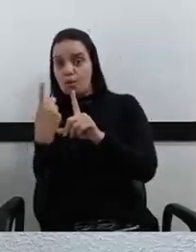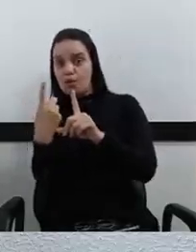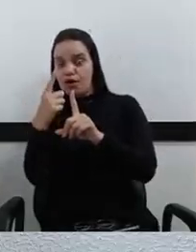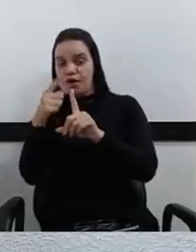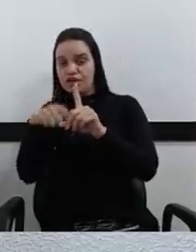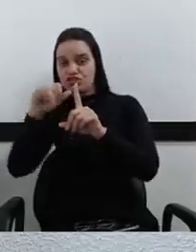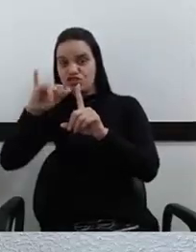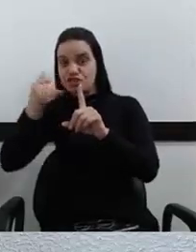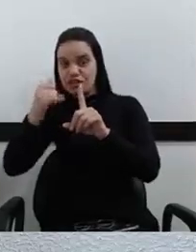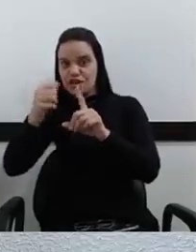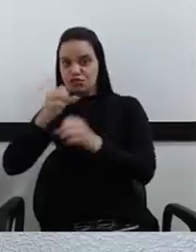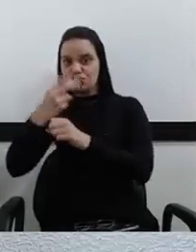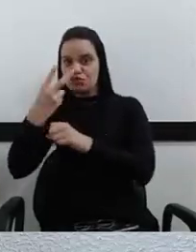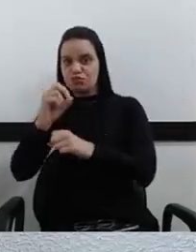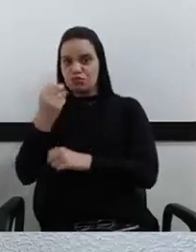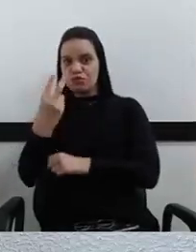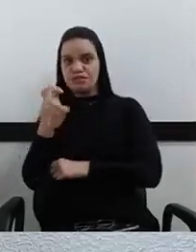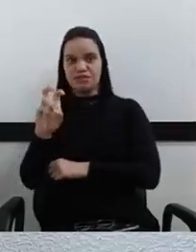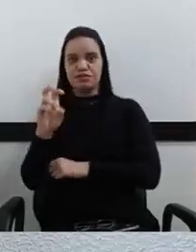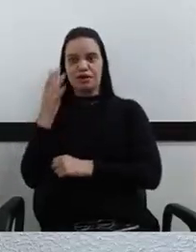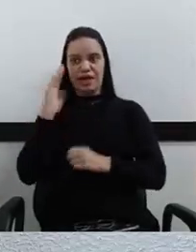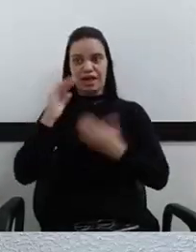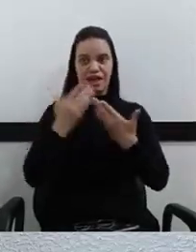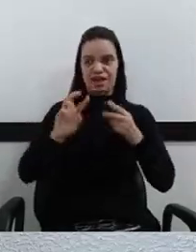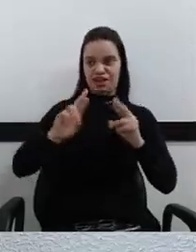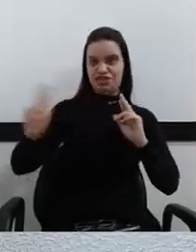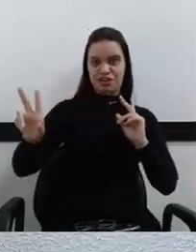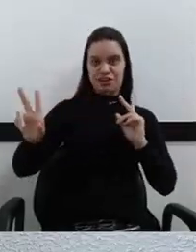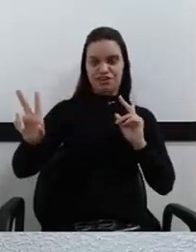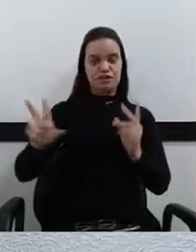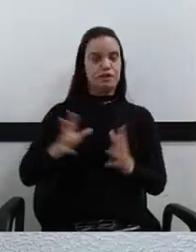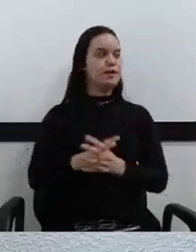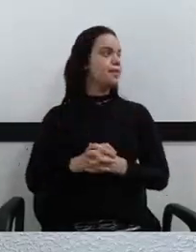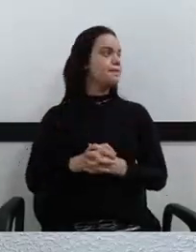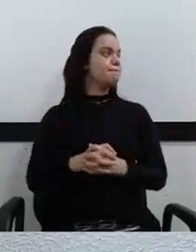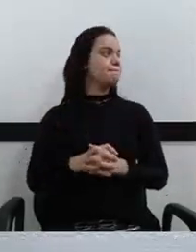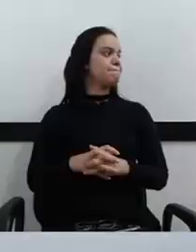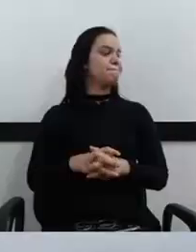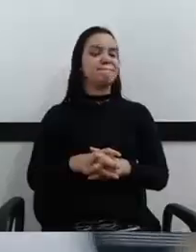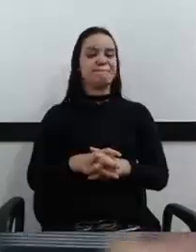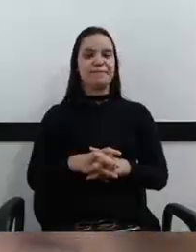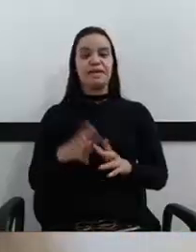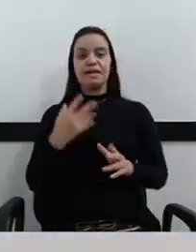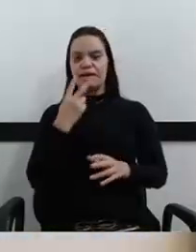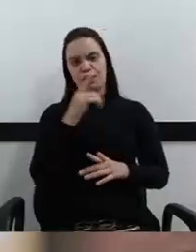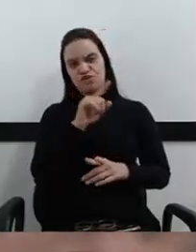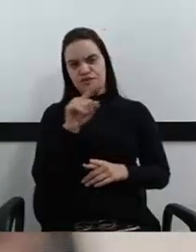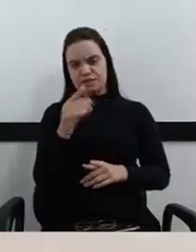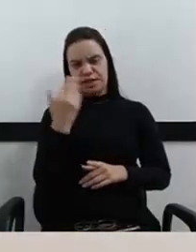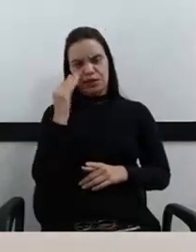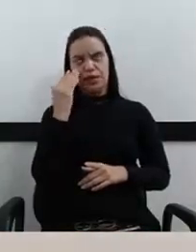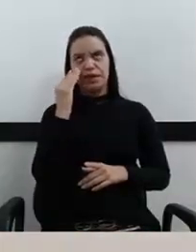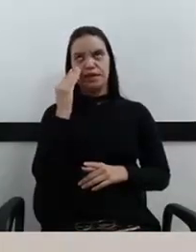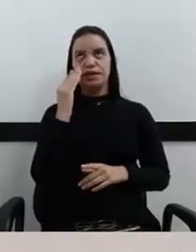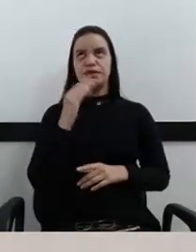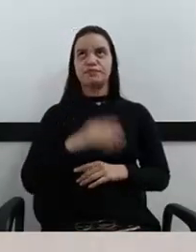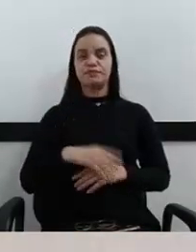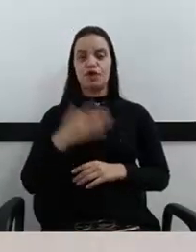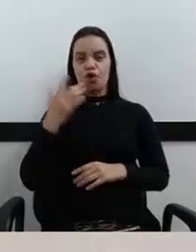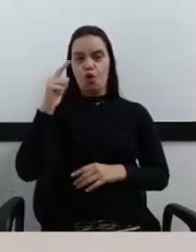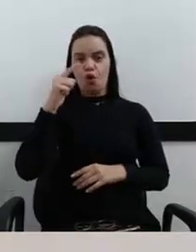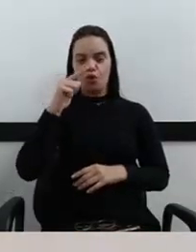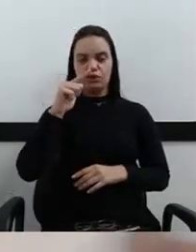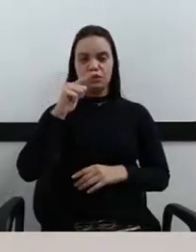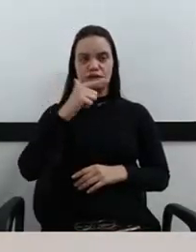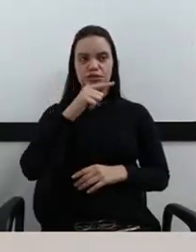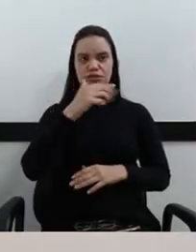Não é retroativo, entende? Mas o que eu queria? Talvez dar uma tranquilidade para os colegas, porque nessas conversas nossas vão surgindo outras demandas, né? E